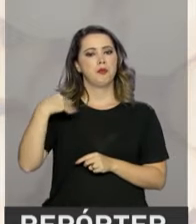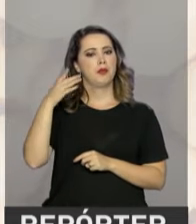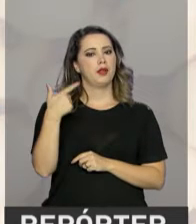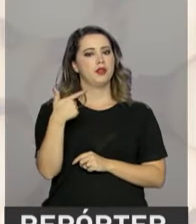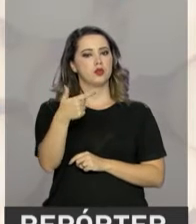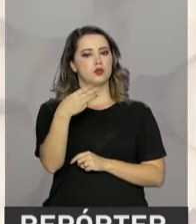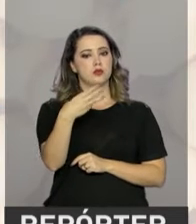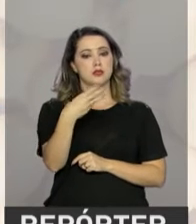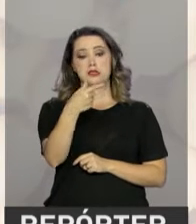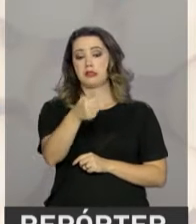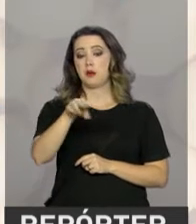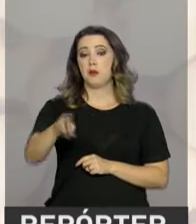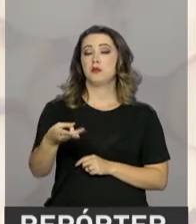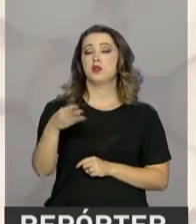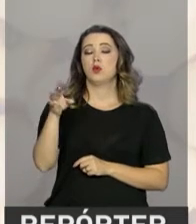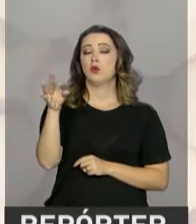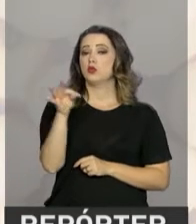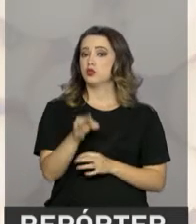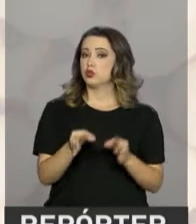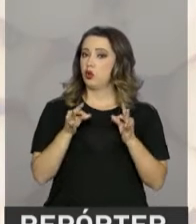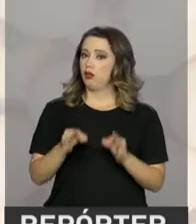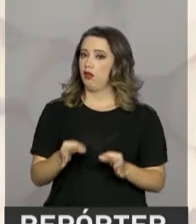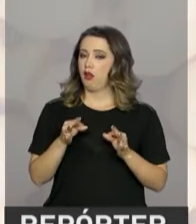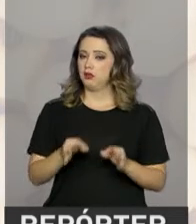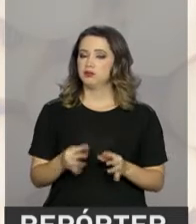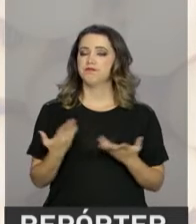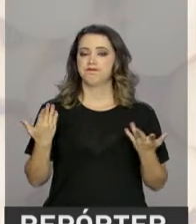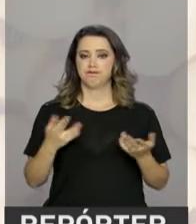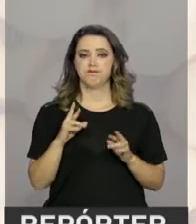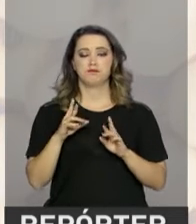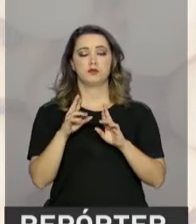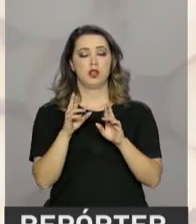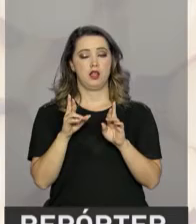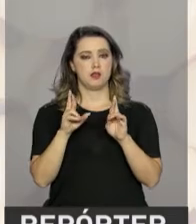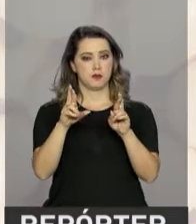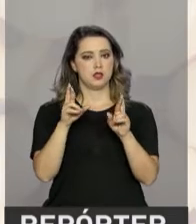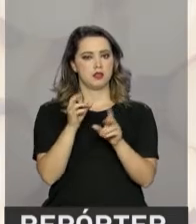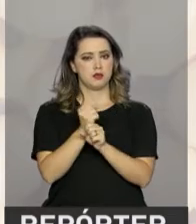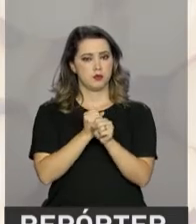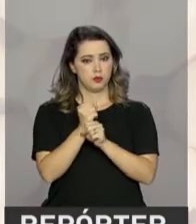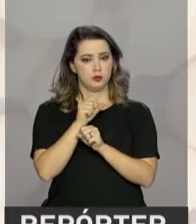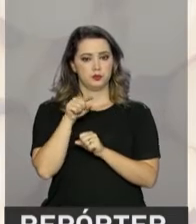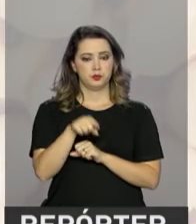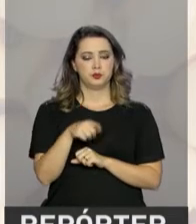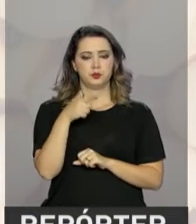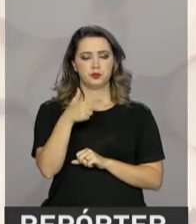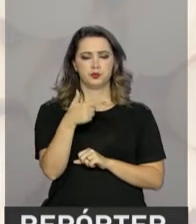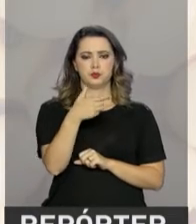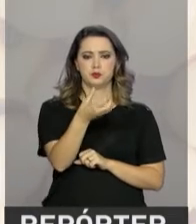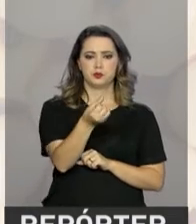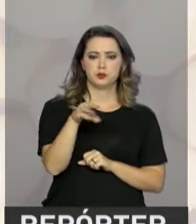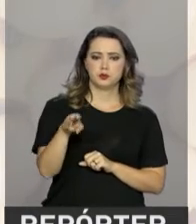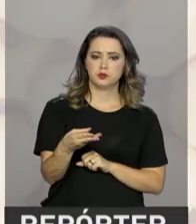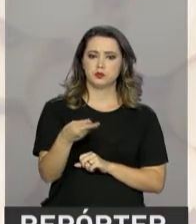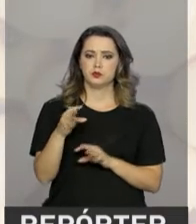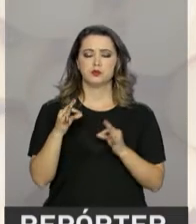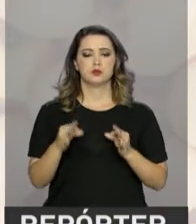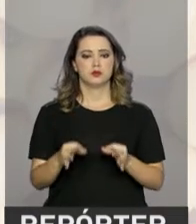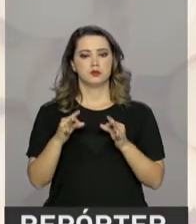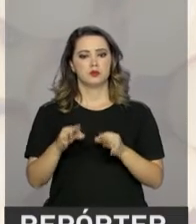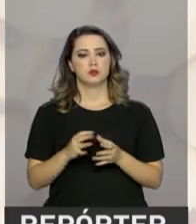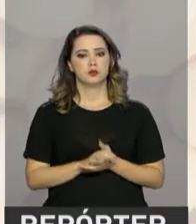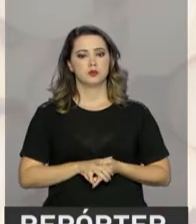de toneladas. Para este ano, a expectativa da Conab é que a safra chegue a 226 milhões